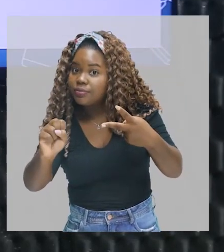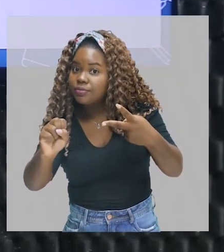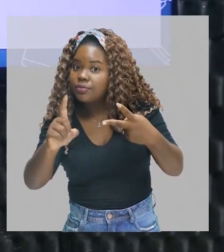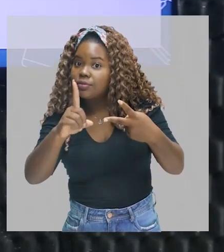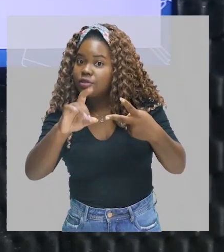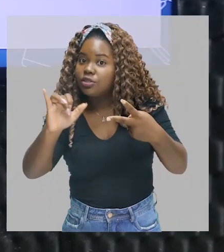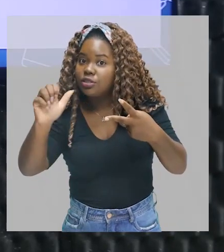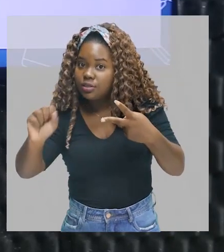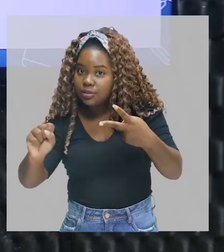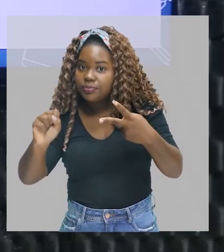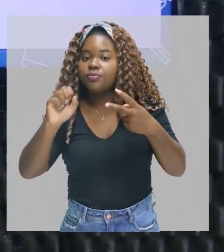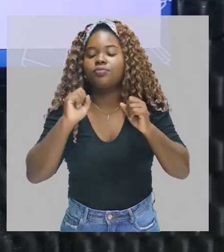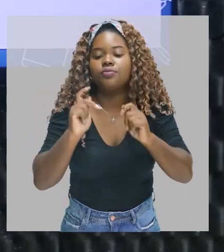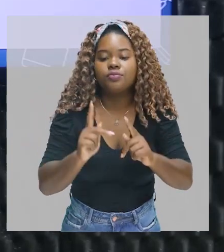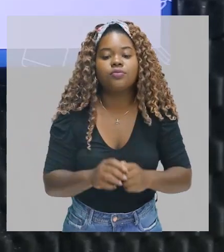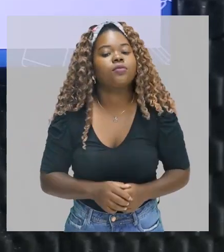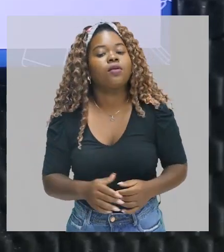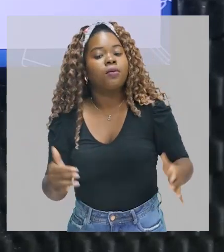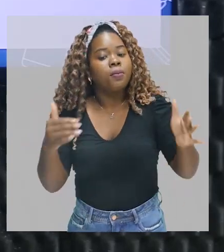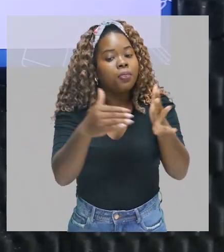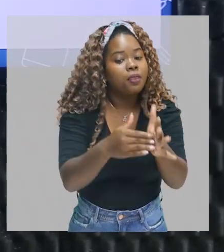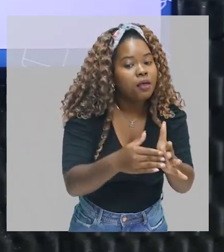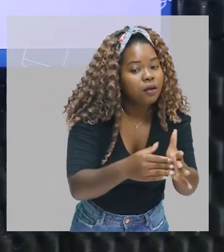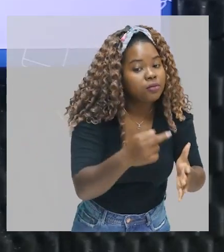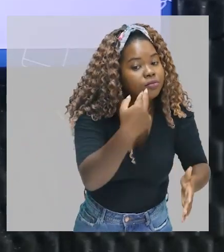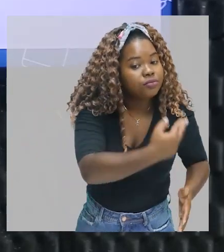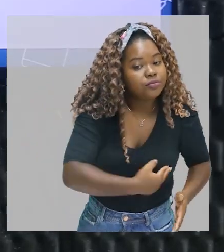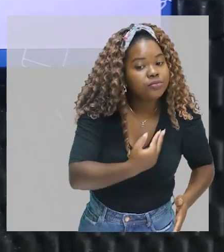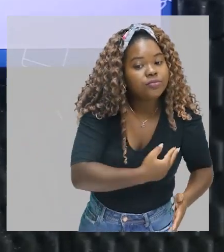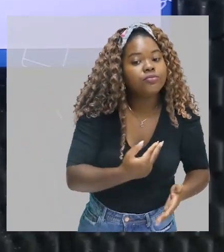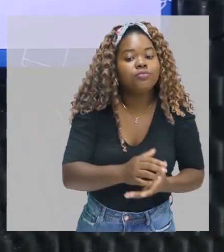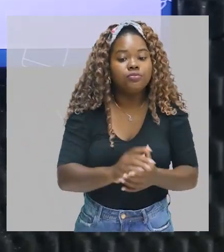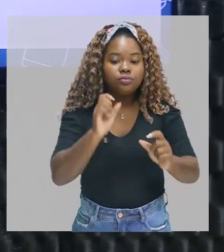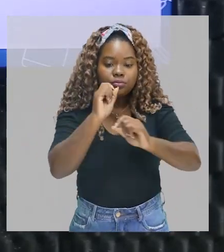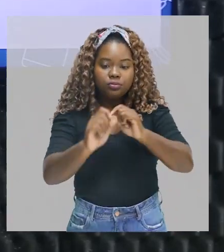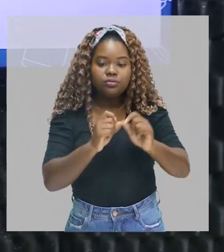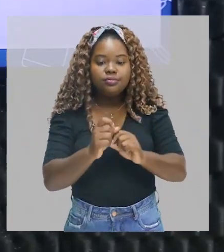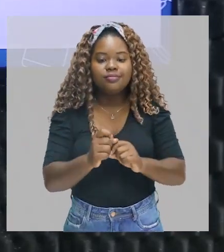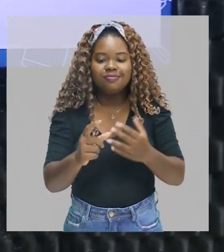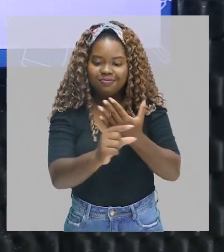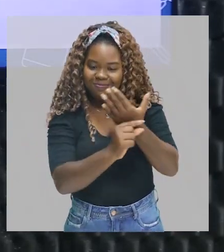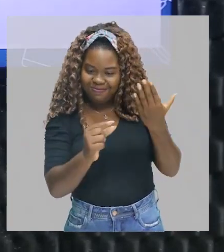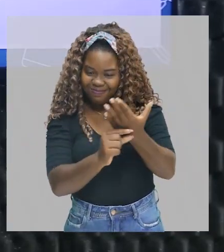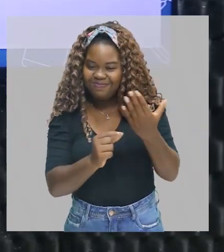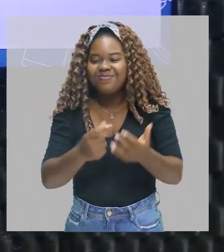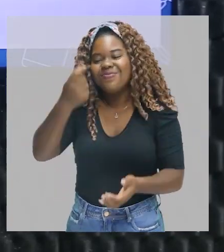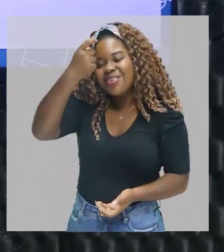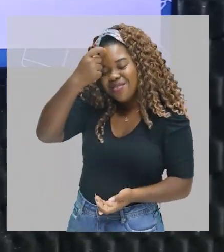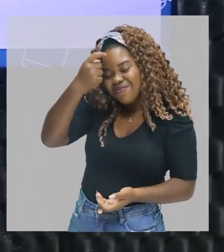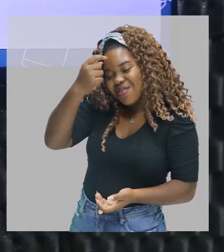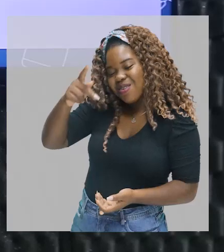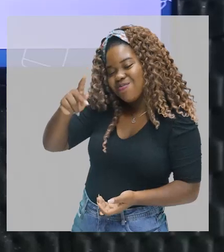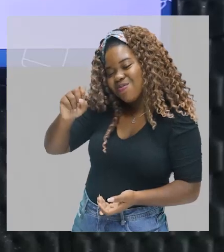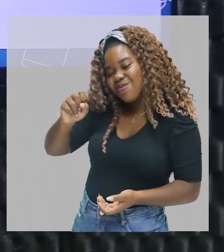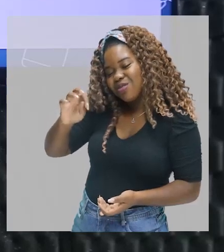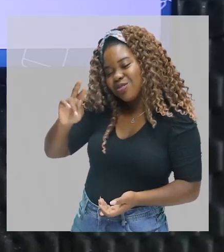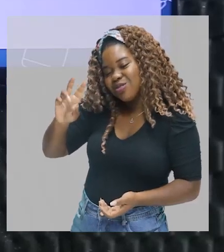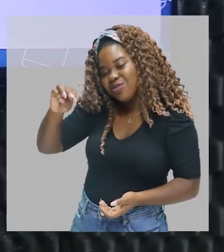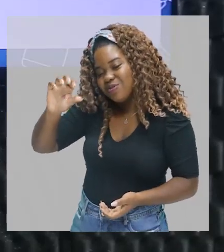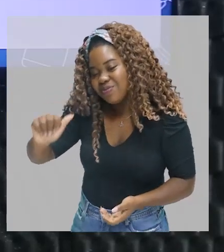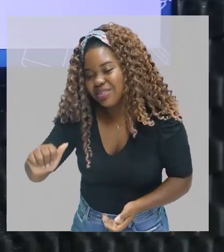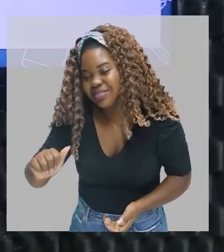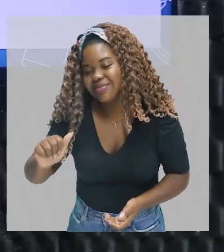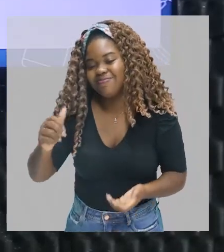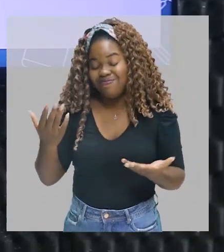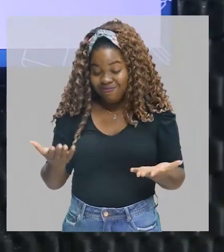Gonçalves de Magalhães. E para terminar o romantismo, Memórias Póstumas de Brás Cubas, de Machado de Assis. Então,